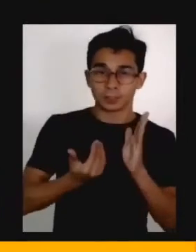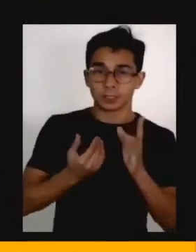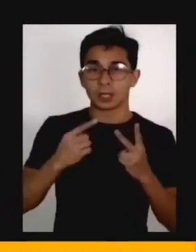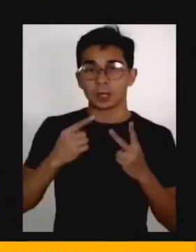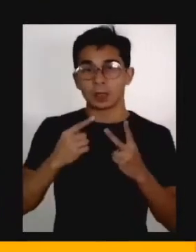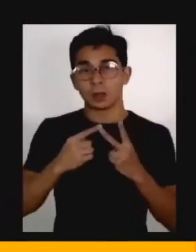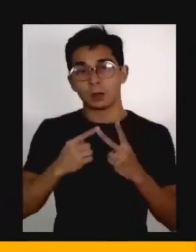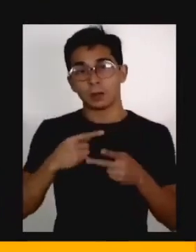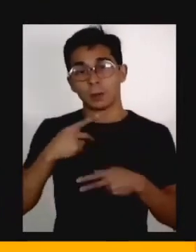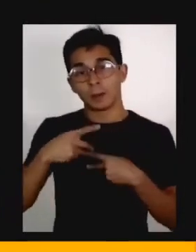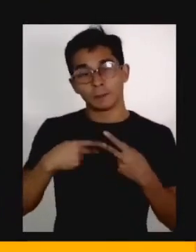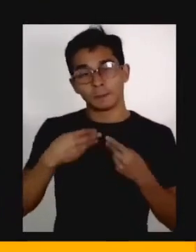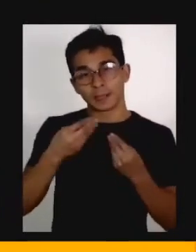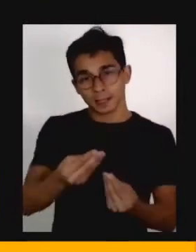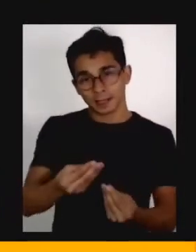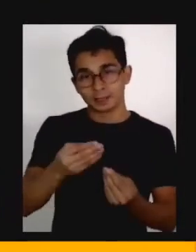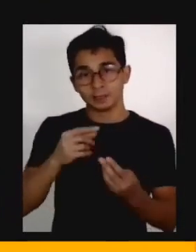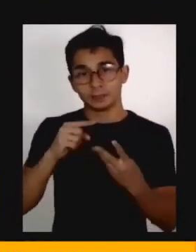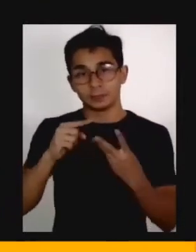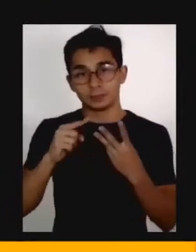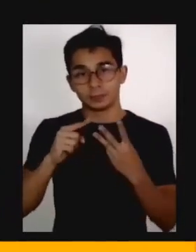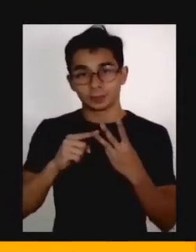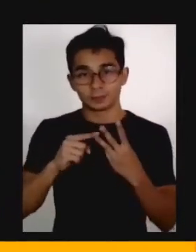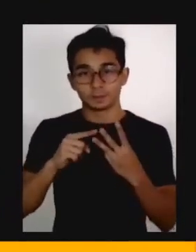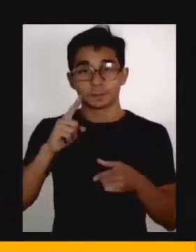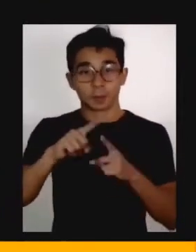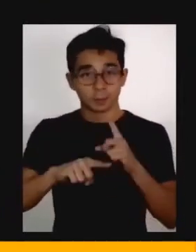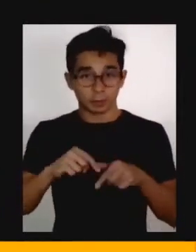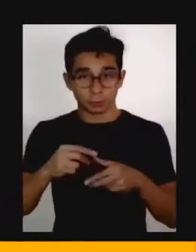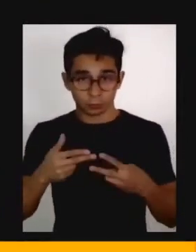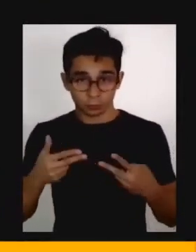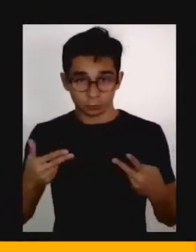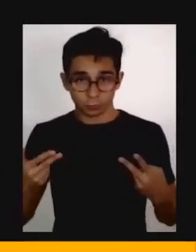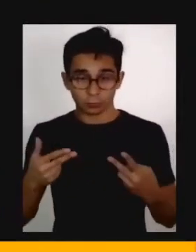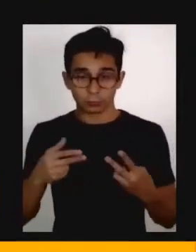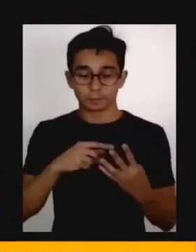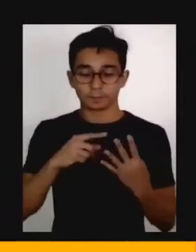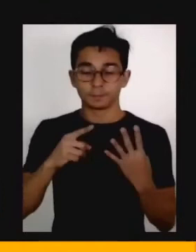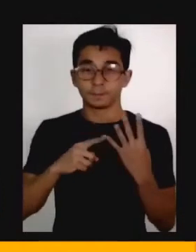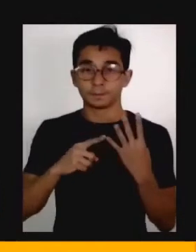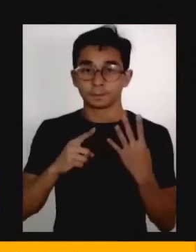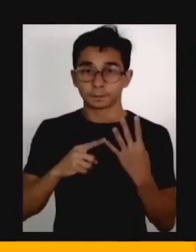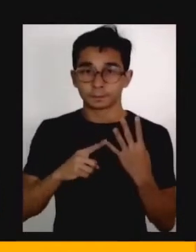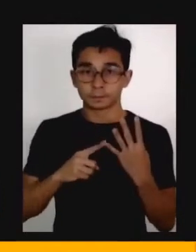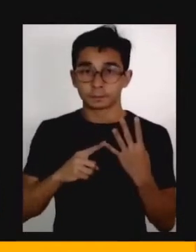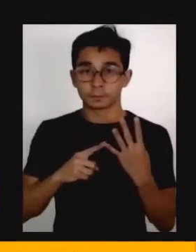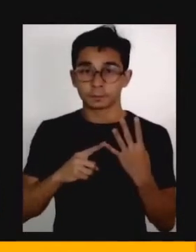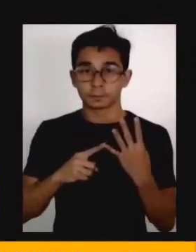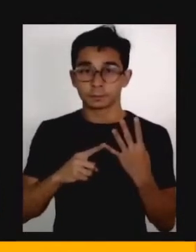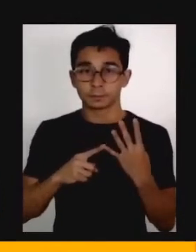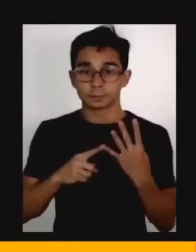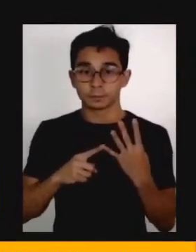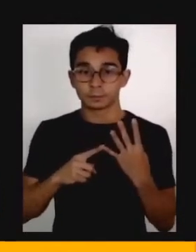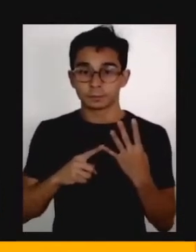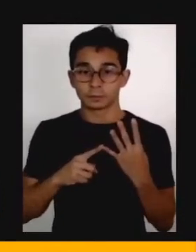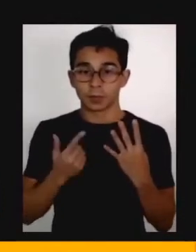atributos do próprio produto, né, então o produto em si, e logo depois veio essa questão da recomendação.